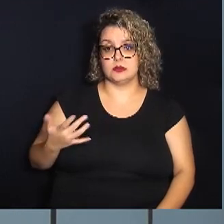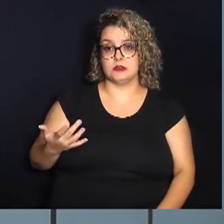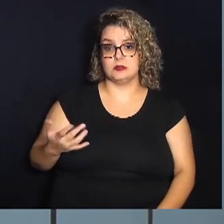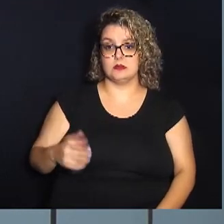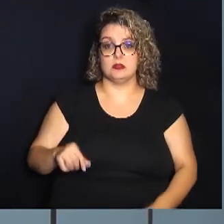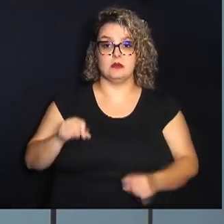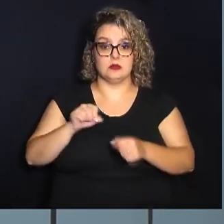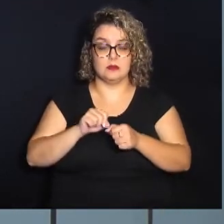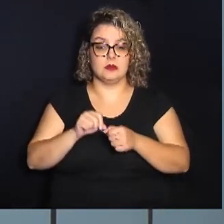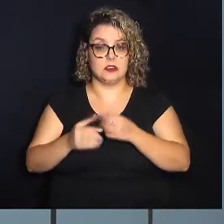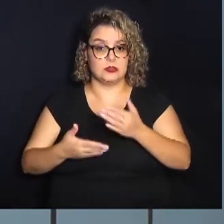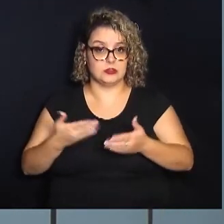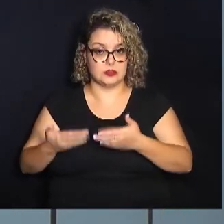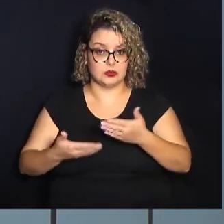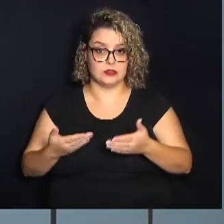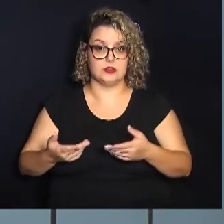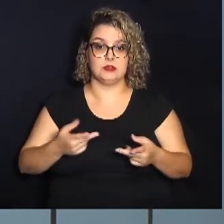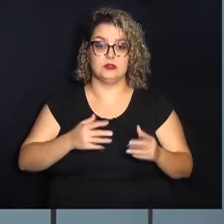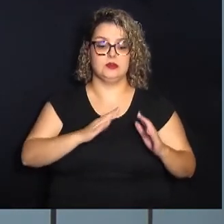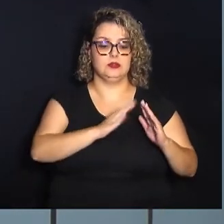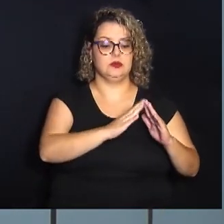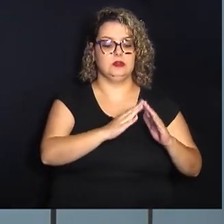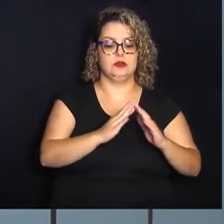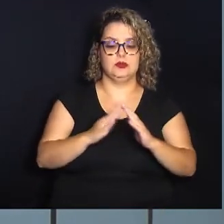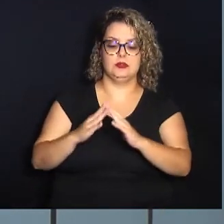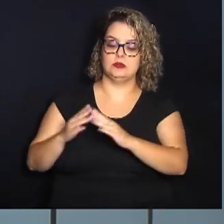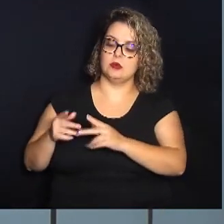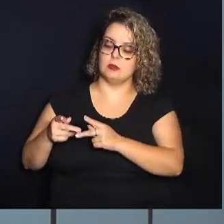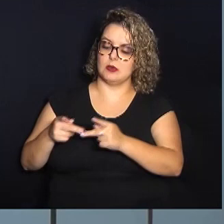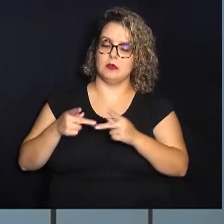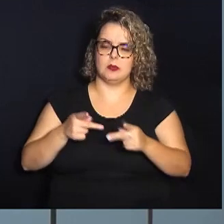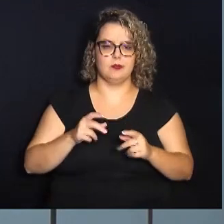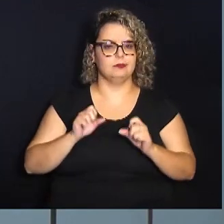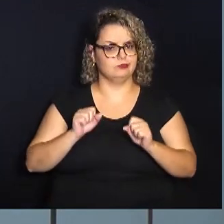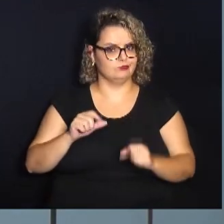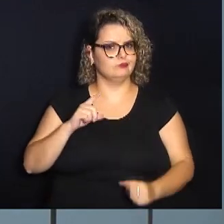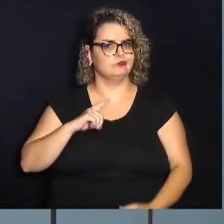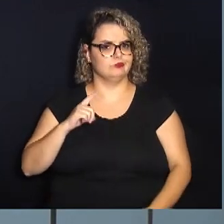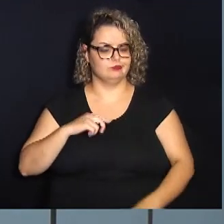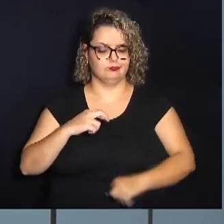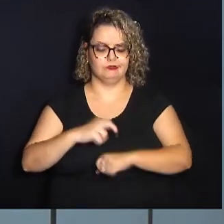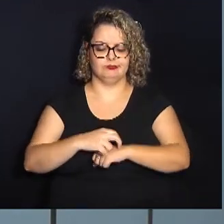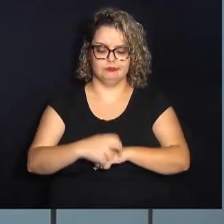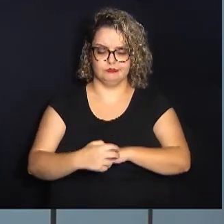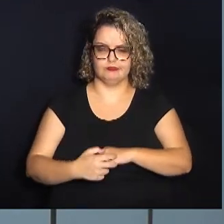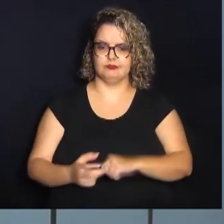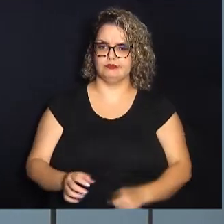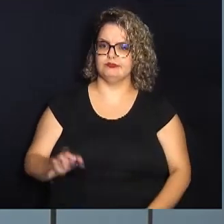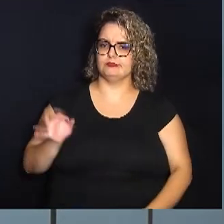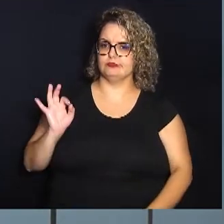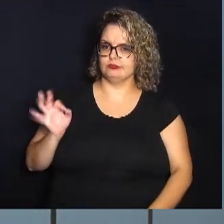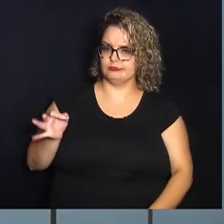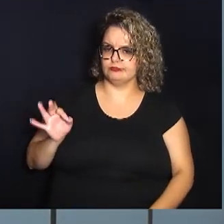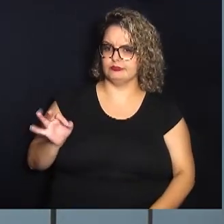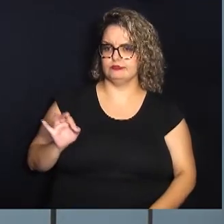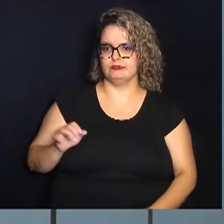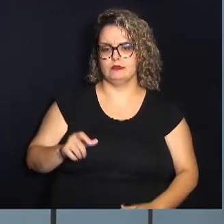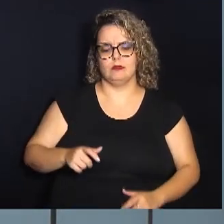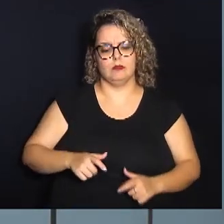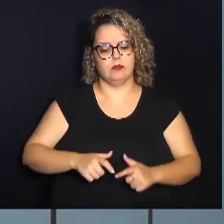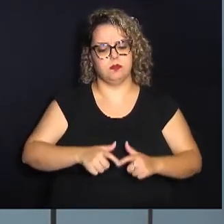fazendo esse serviço de visita de casa em casa, você pode ter certeza que a dengue estava num patamar